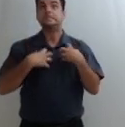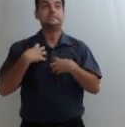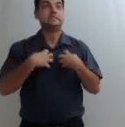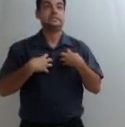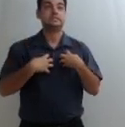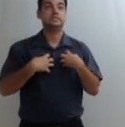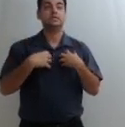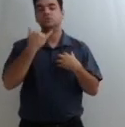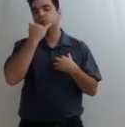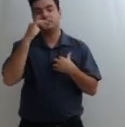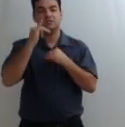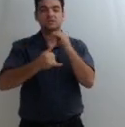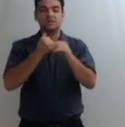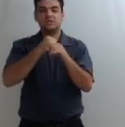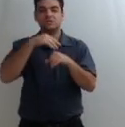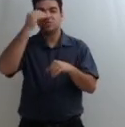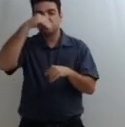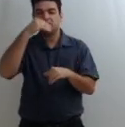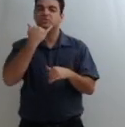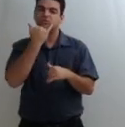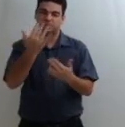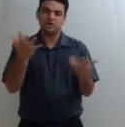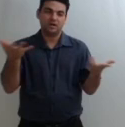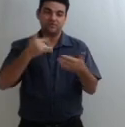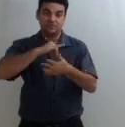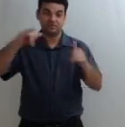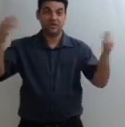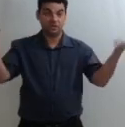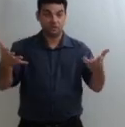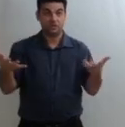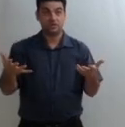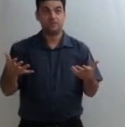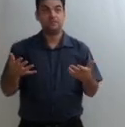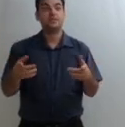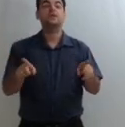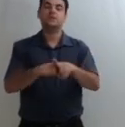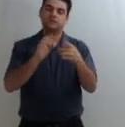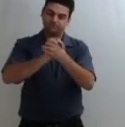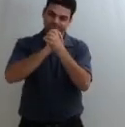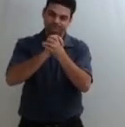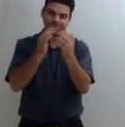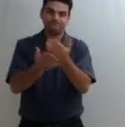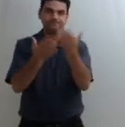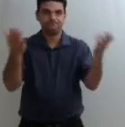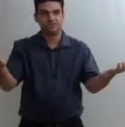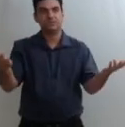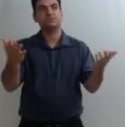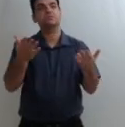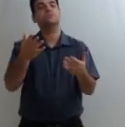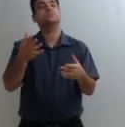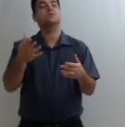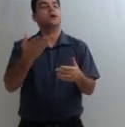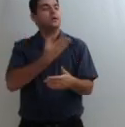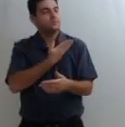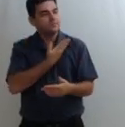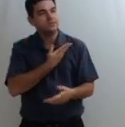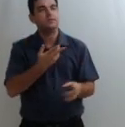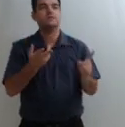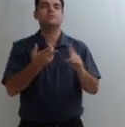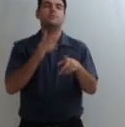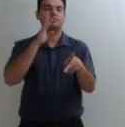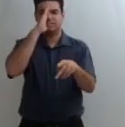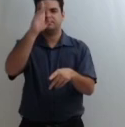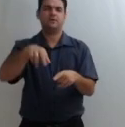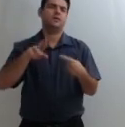peço perdão de antemão. Cumprimento Vossa Excelência, cumprimento o nobre relator, ministro